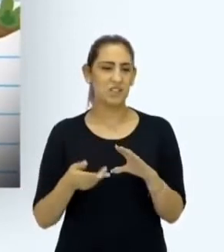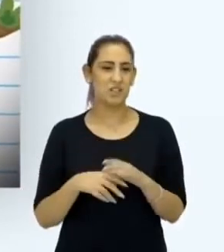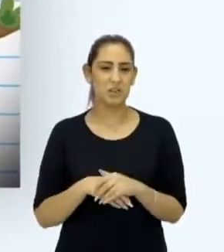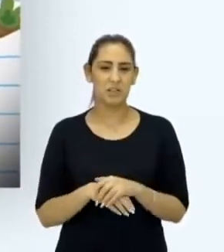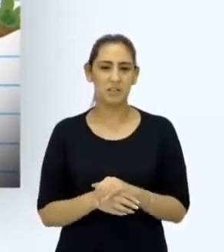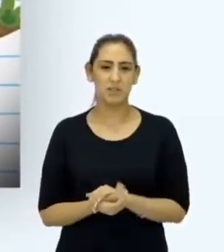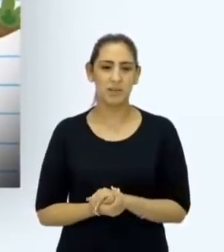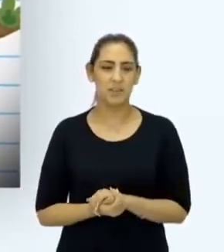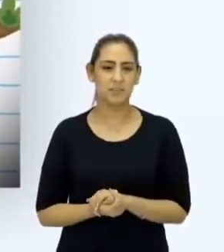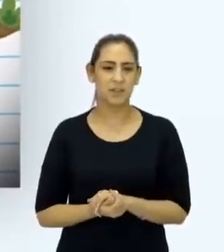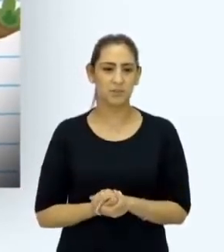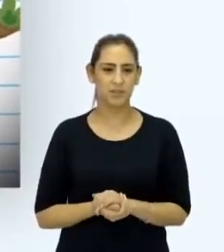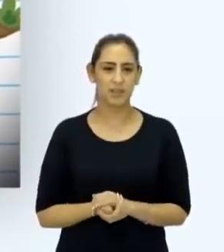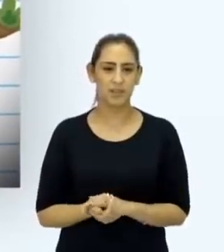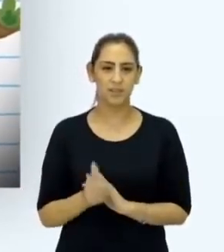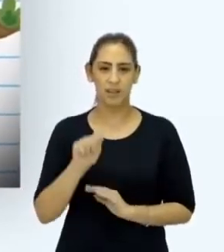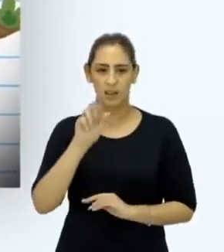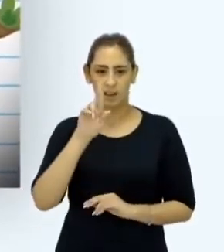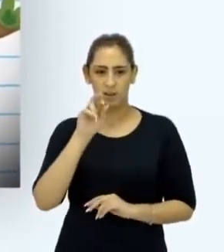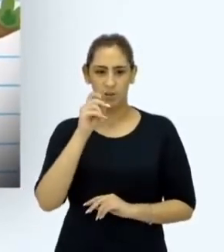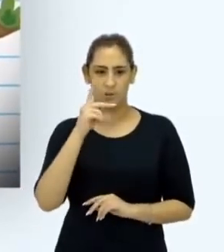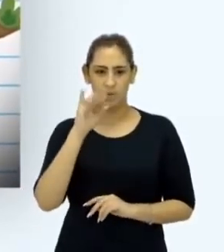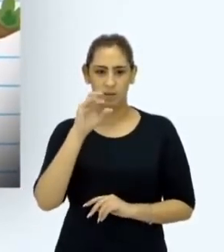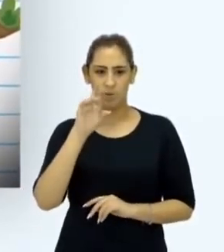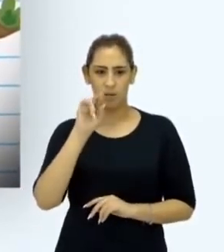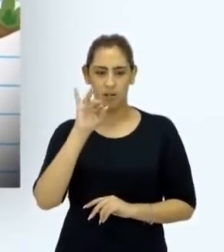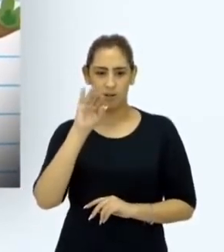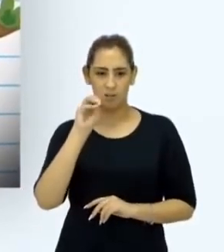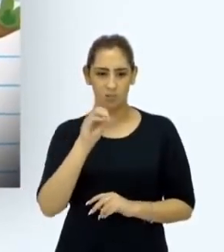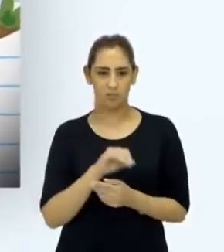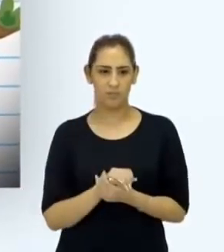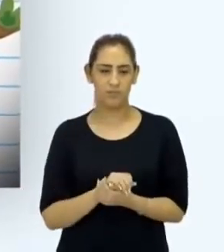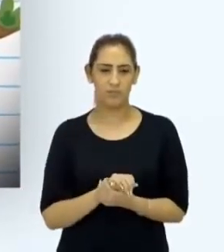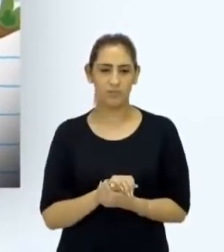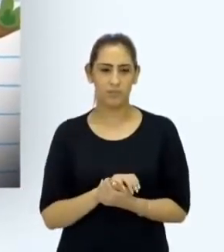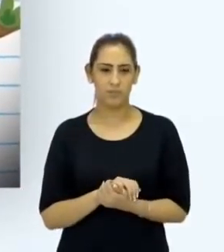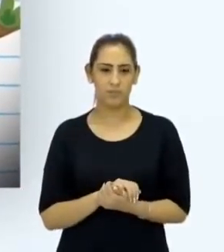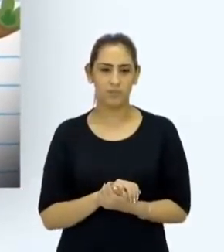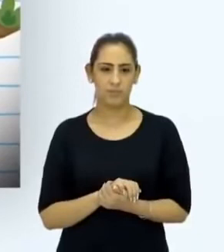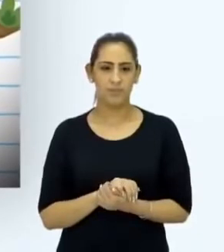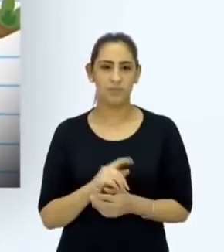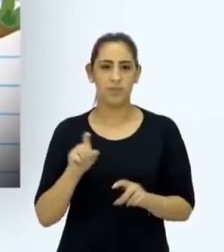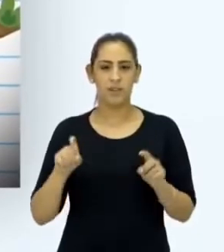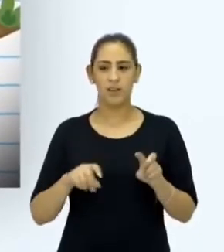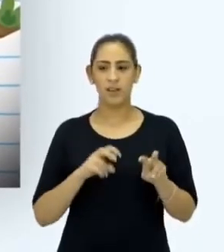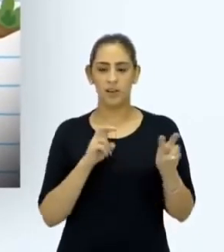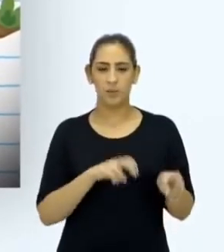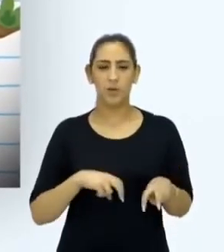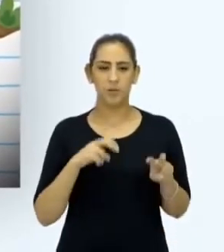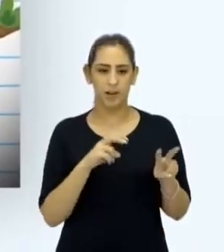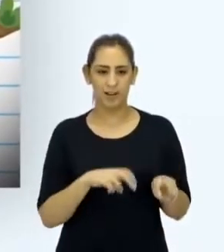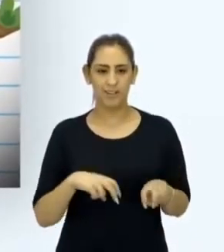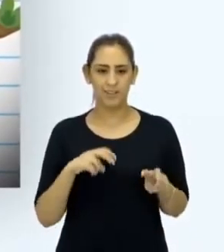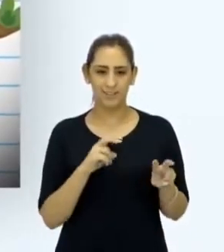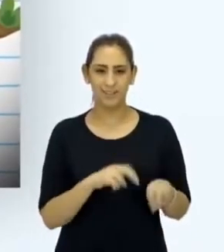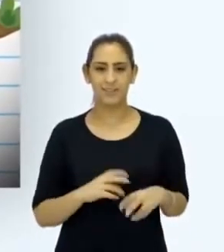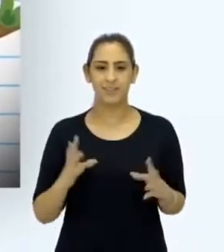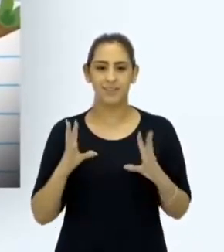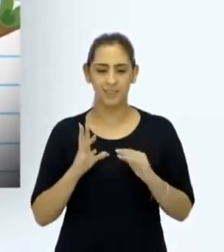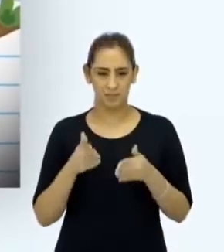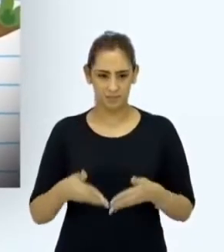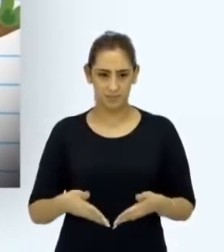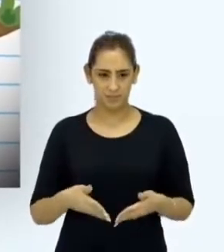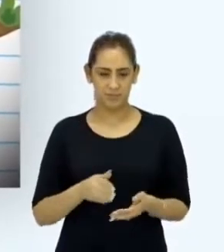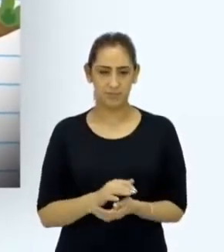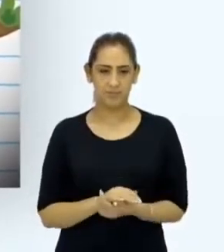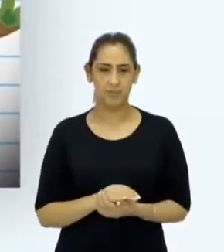estabelecimento agropecuário? É toda a unidade de produção ou exploração dedicada a atividades agropecuárias, florestais e